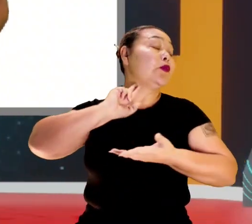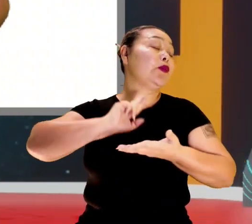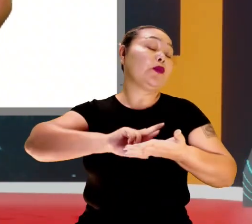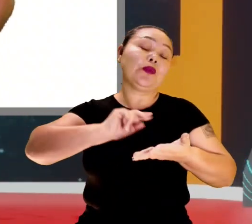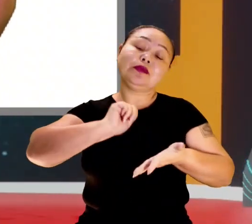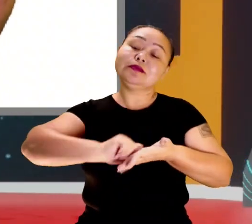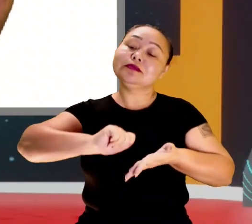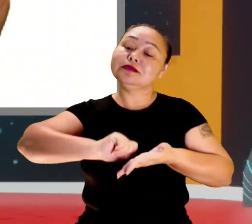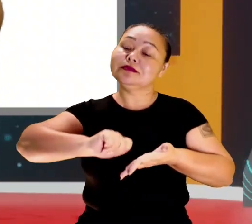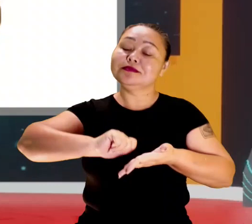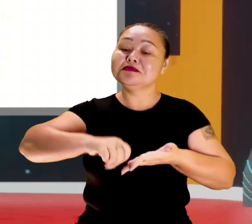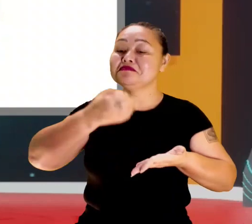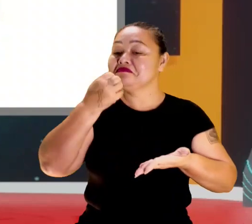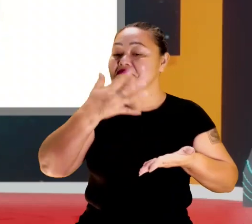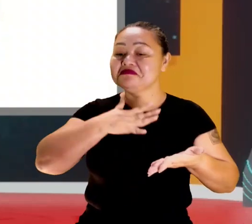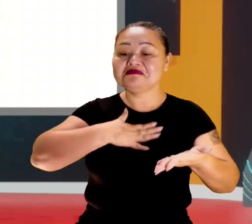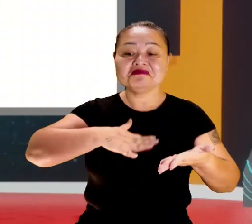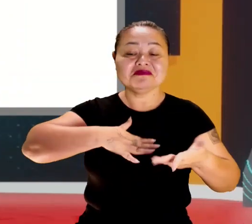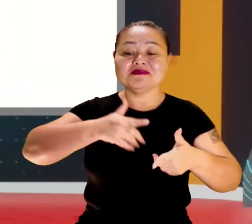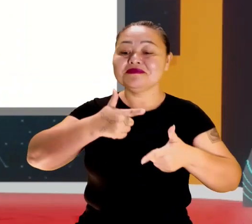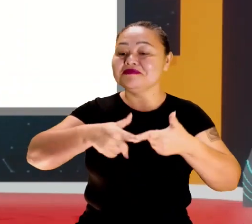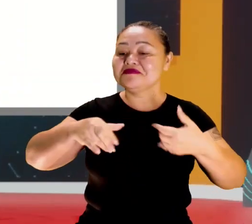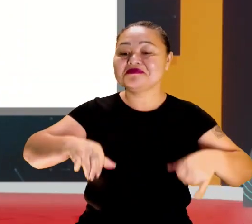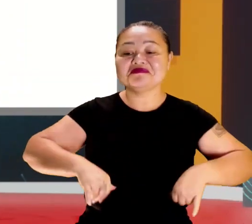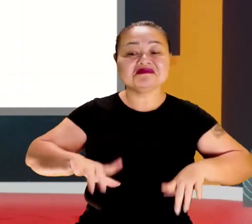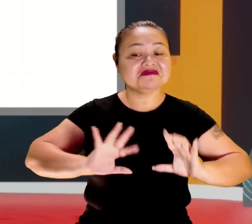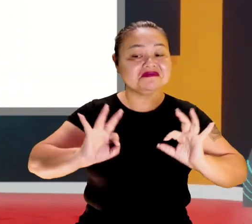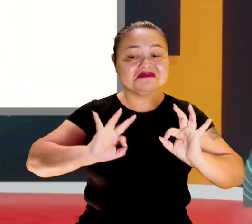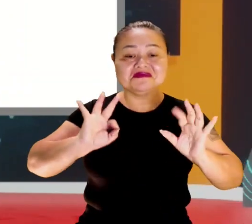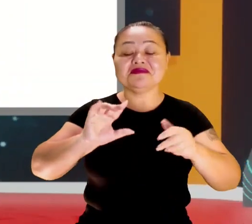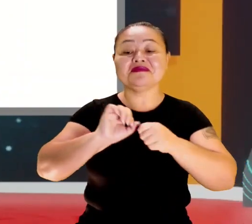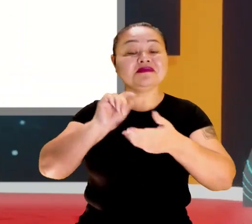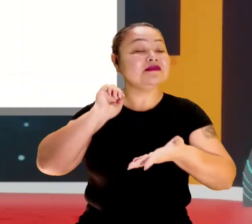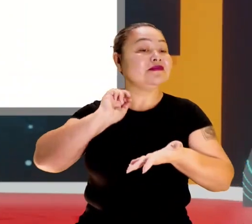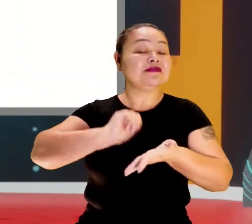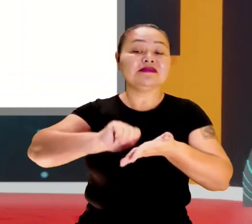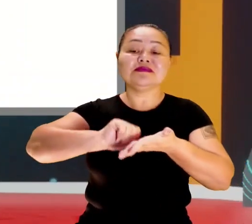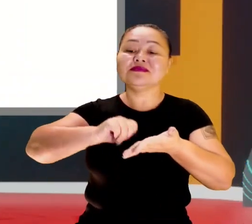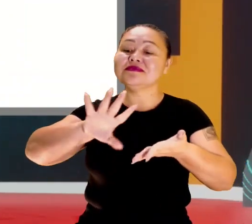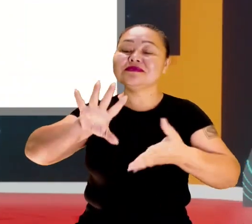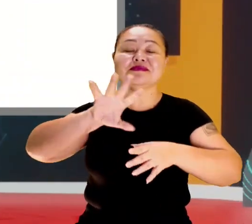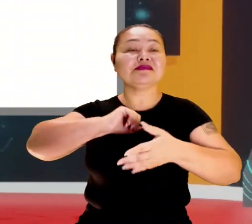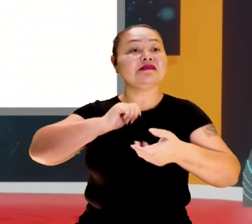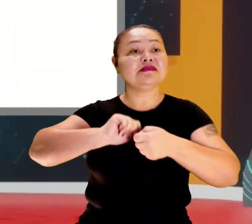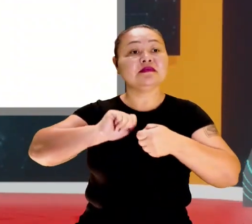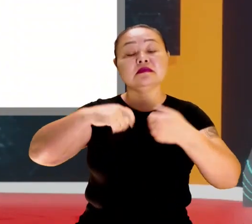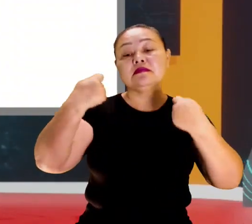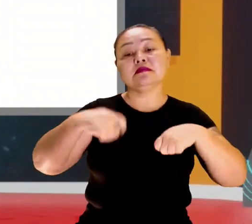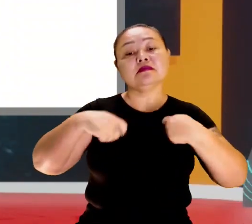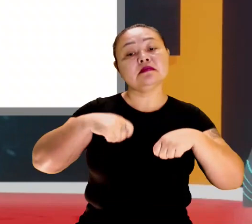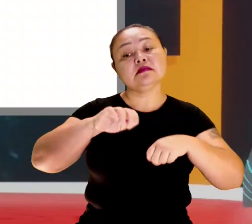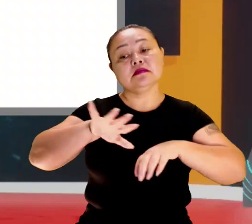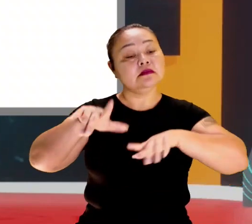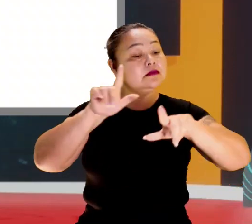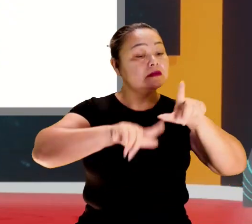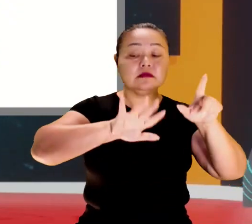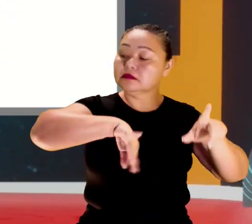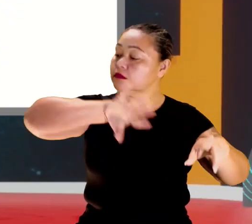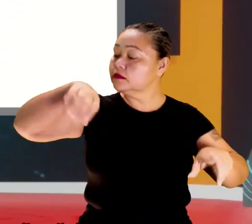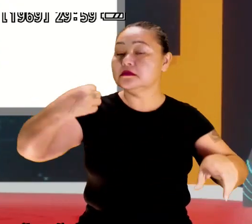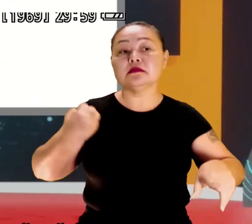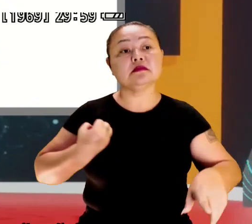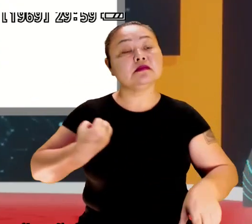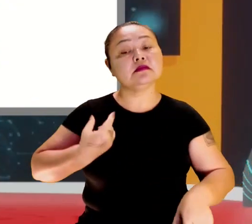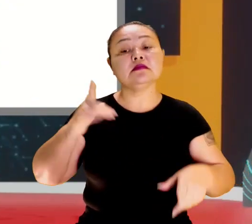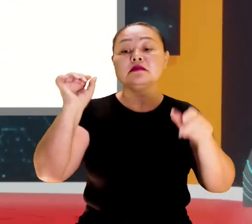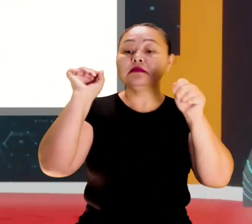aí de boa na lagoa, sem sofrimento, você já vai fazendo no automático. Agora, é claro, o que precisa? Letras de um lado, números de outro,